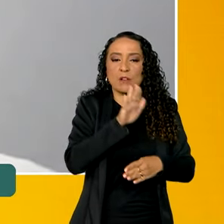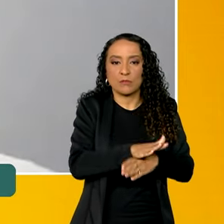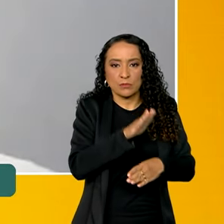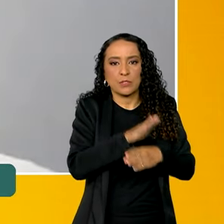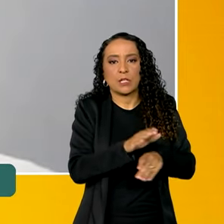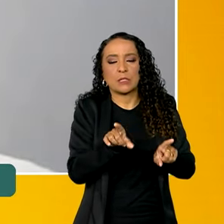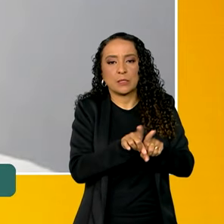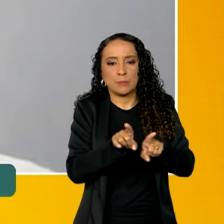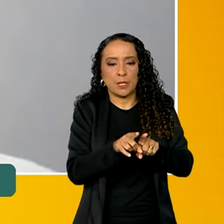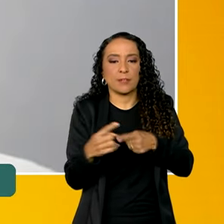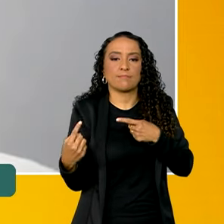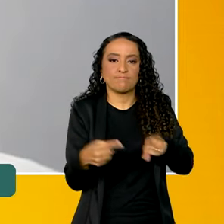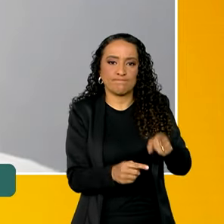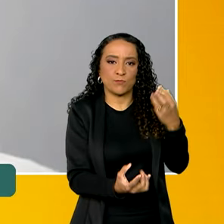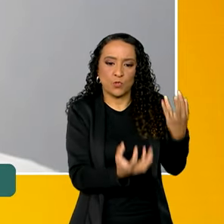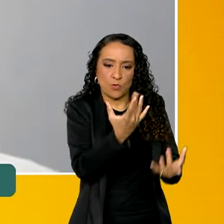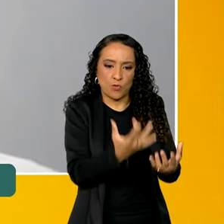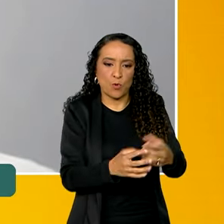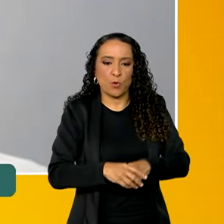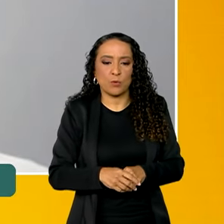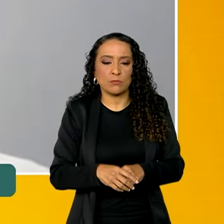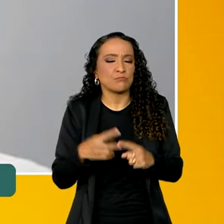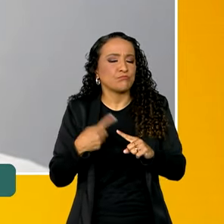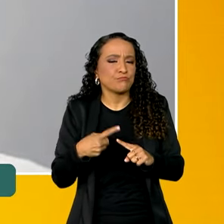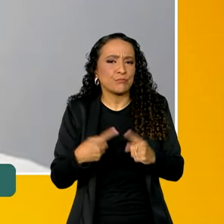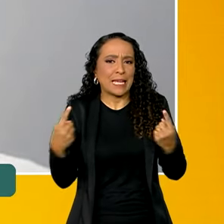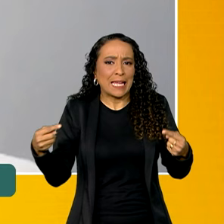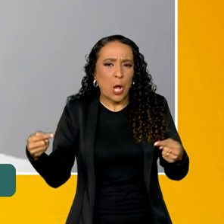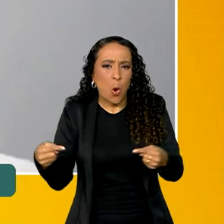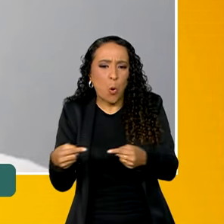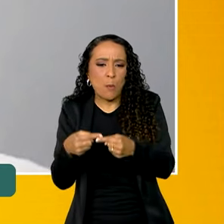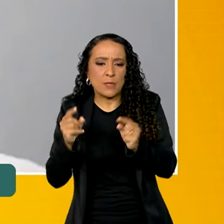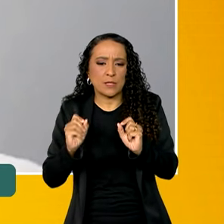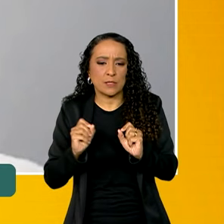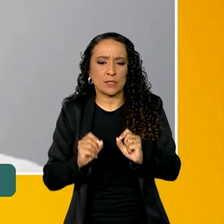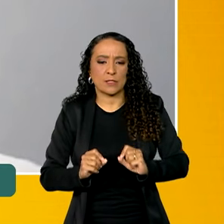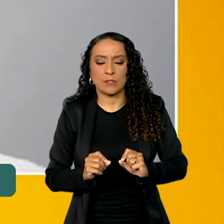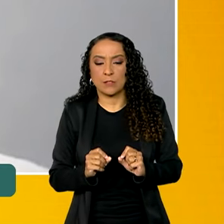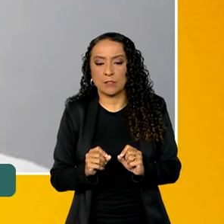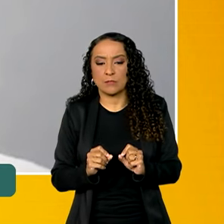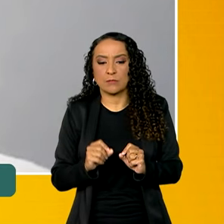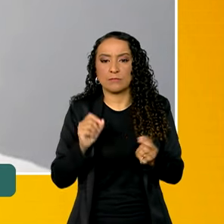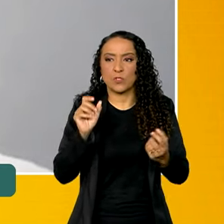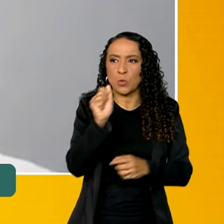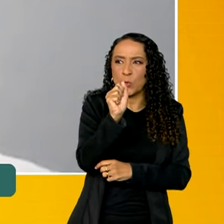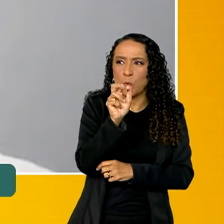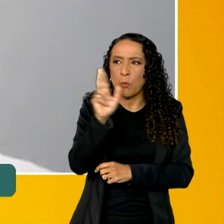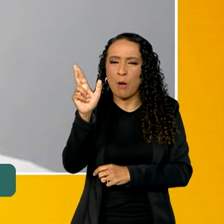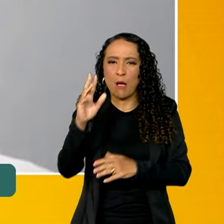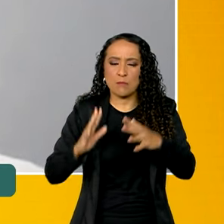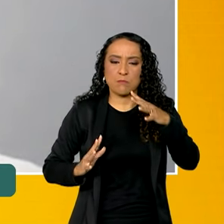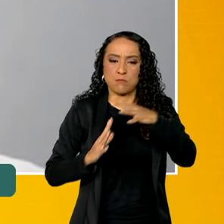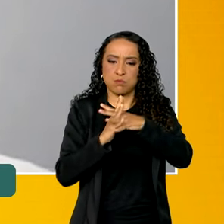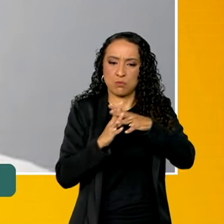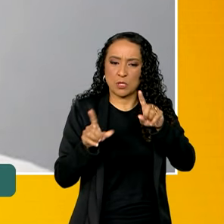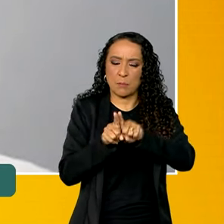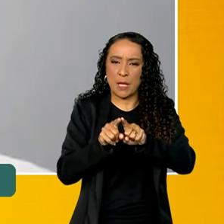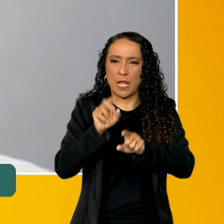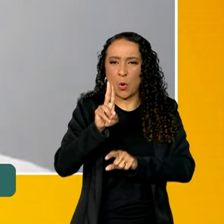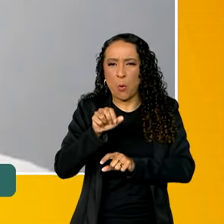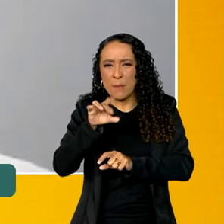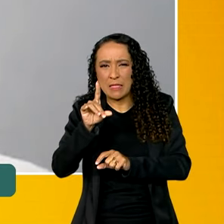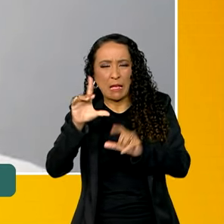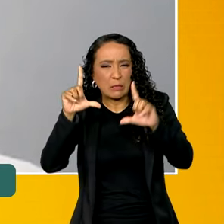fazendo o combate. A combinação de uma situação atmosférica extrema, de baixa